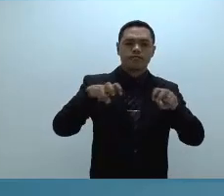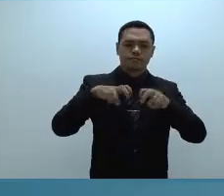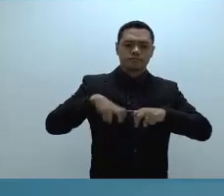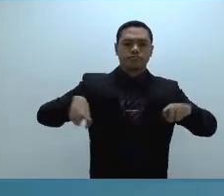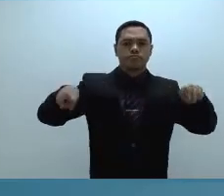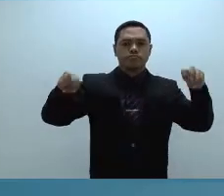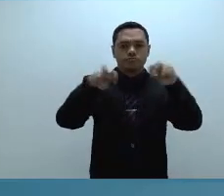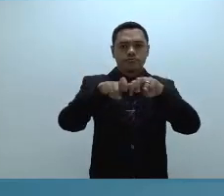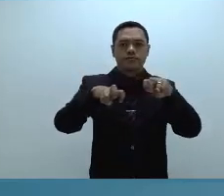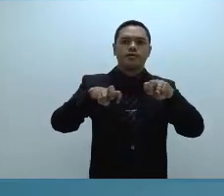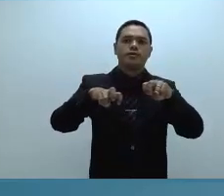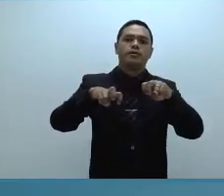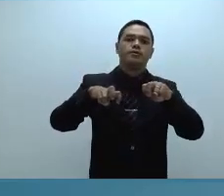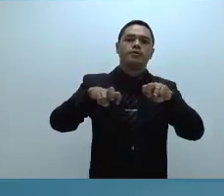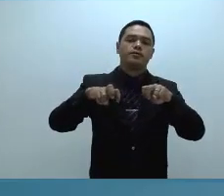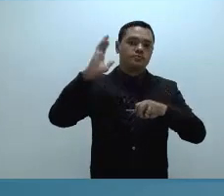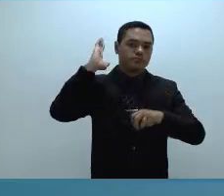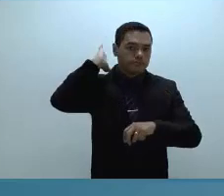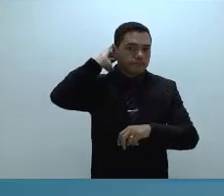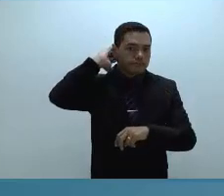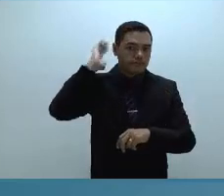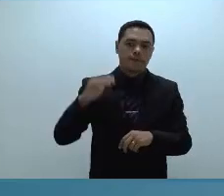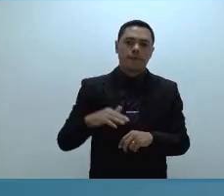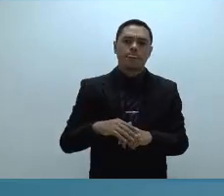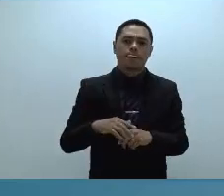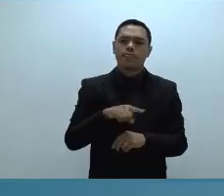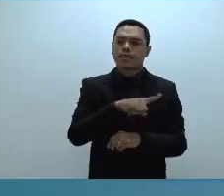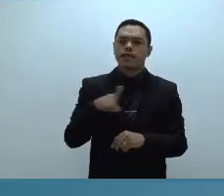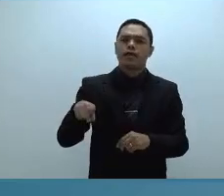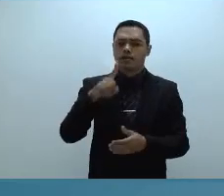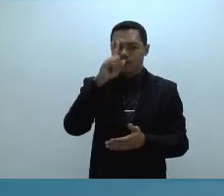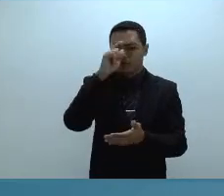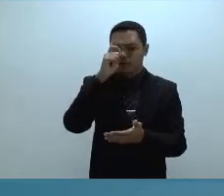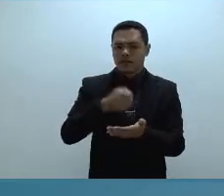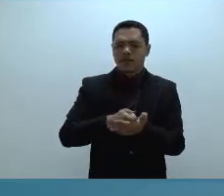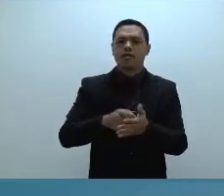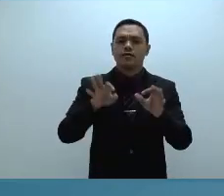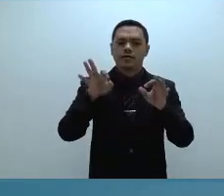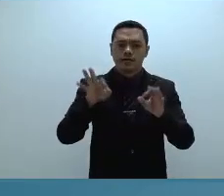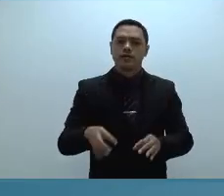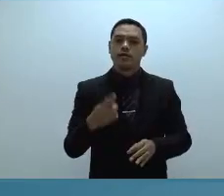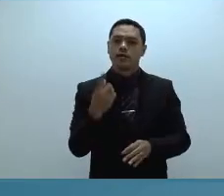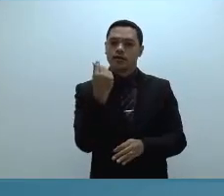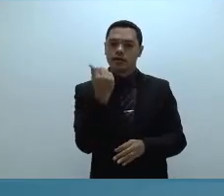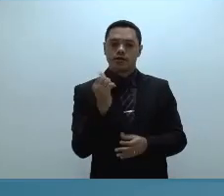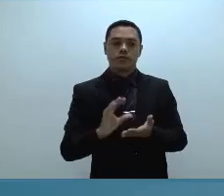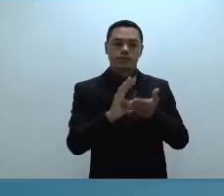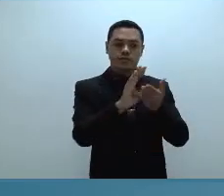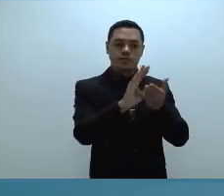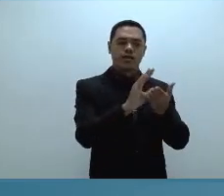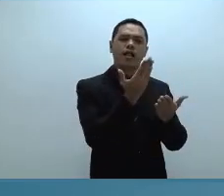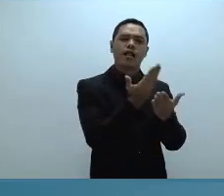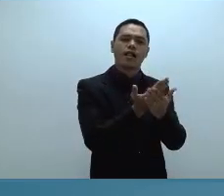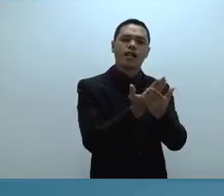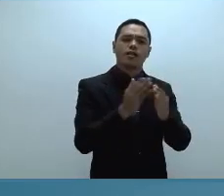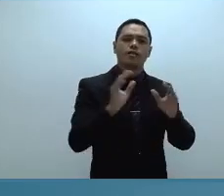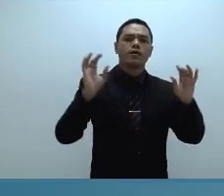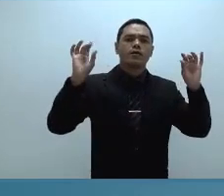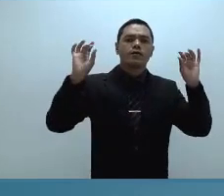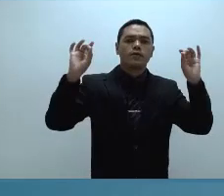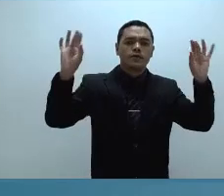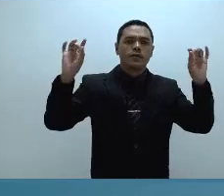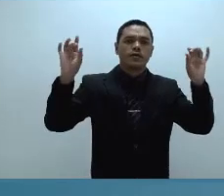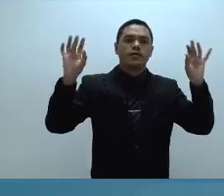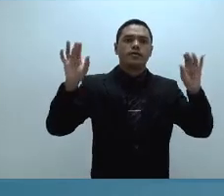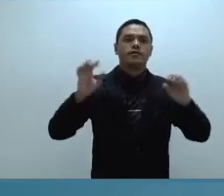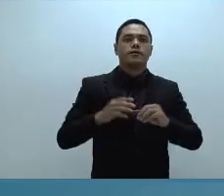afirmando a inconstitucionalidade da gratificação de educação especial pretendida pelo MPT.